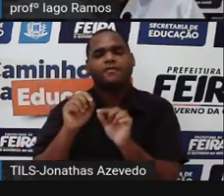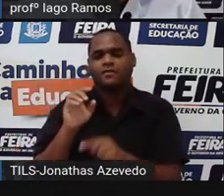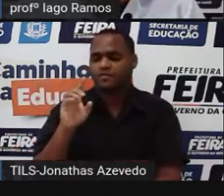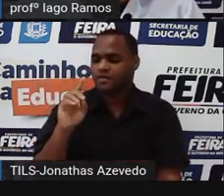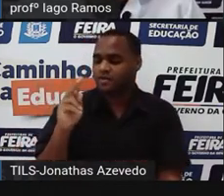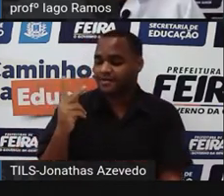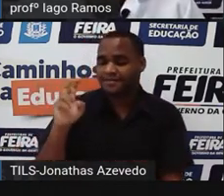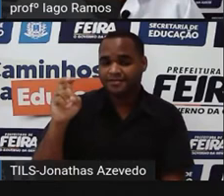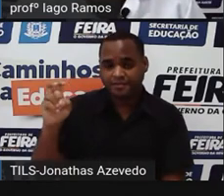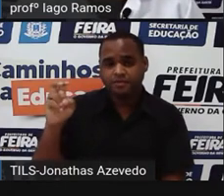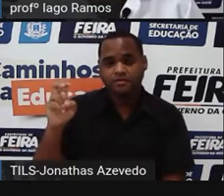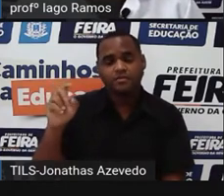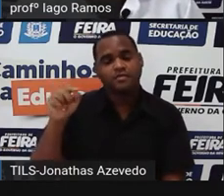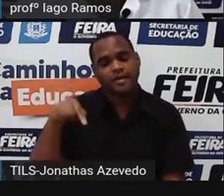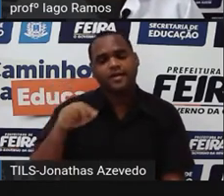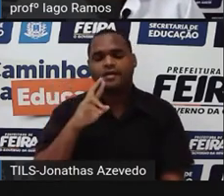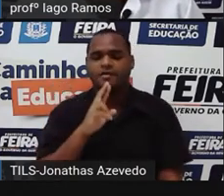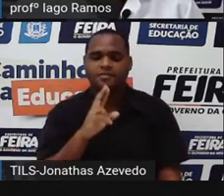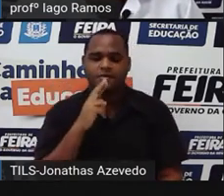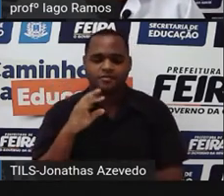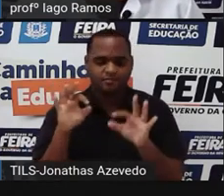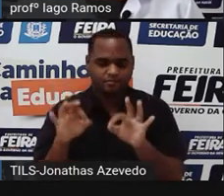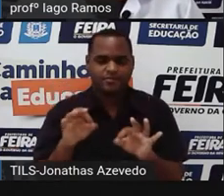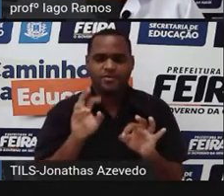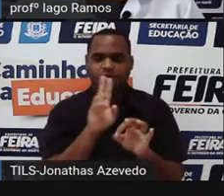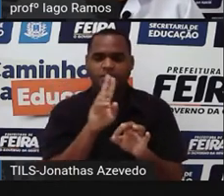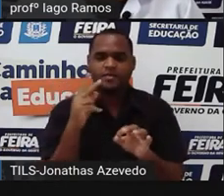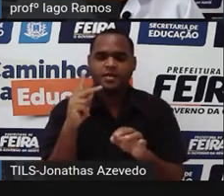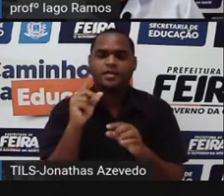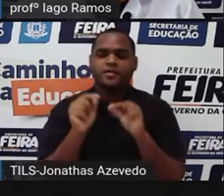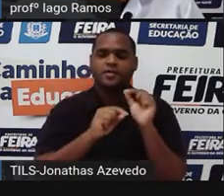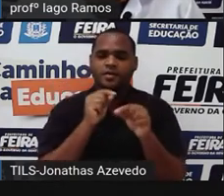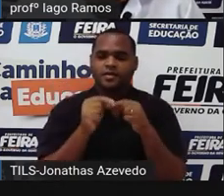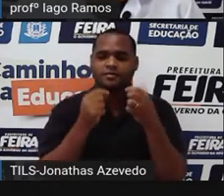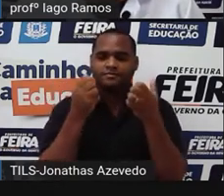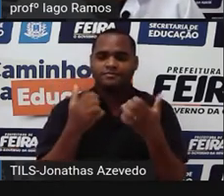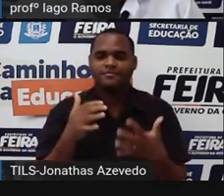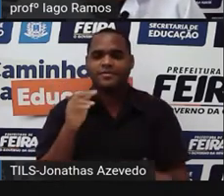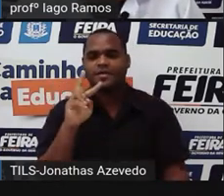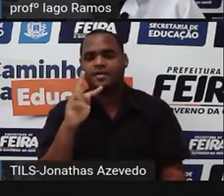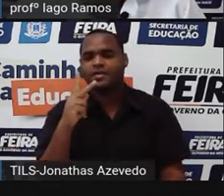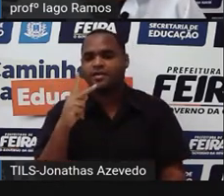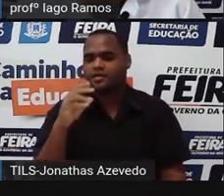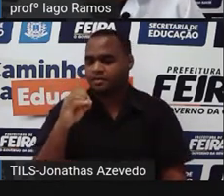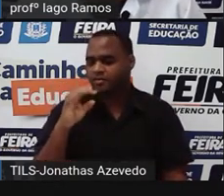5, é o lado que recebe o nome de hipotenusa, tá bom?